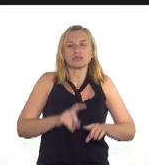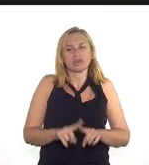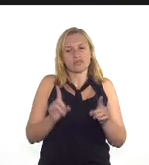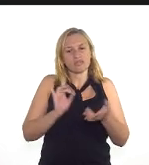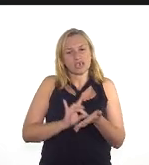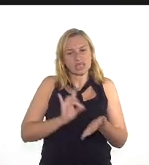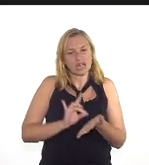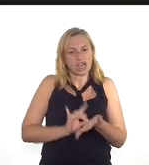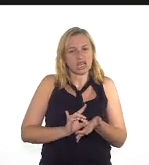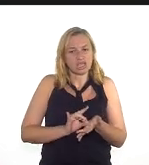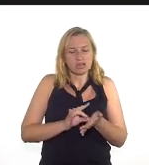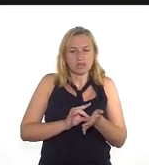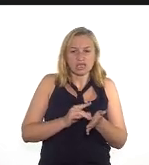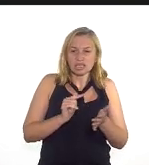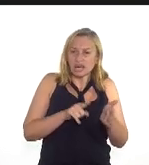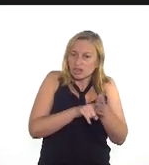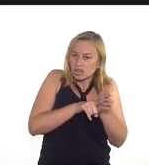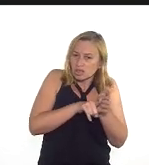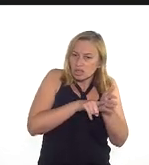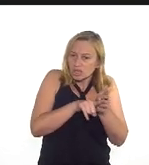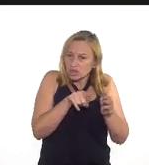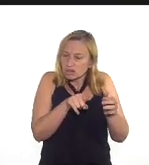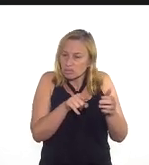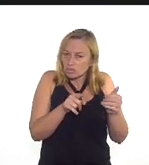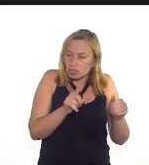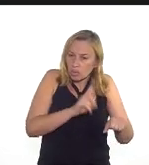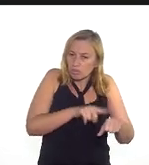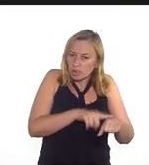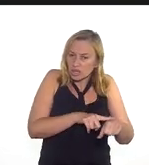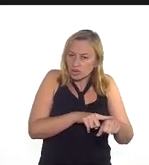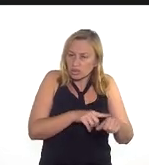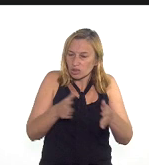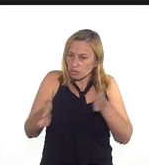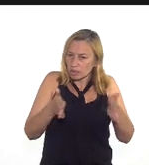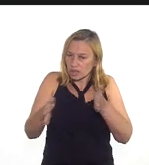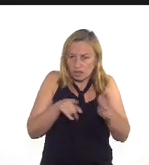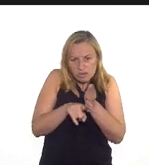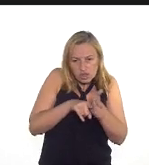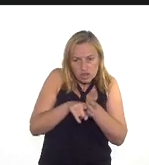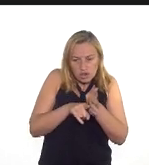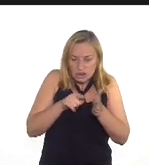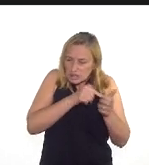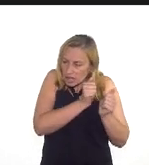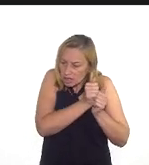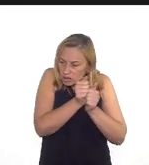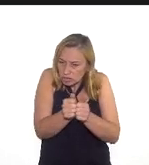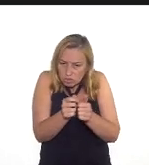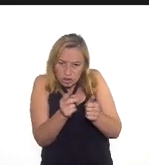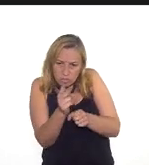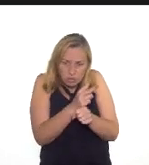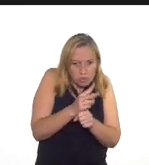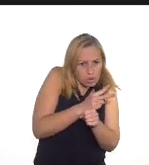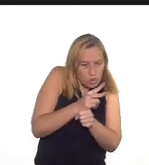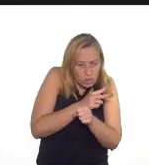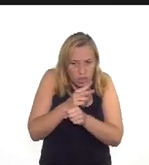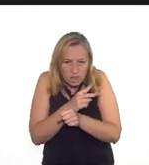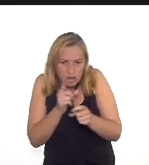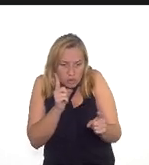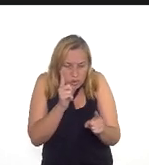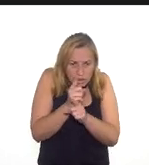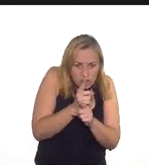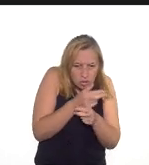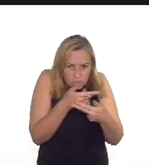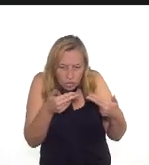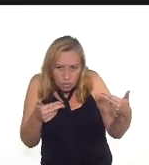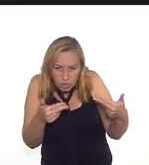quando você está numa linha investigativa, quanto mais você está indo no caminho, procurando e achando coisas, claro que a gente não quer uma fiscalização que haja